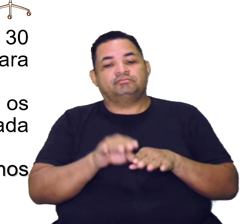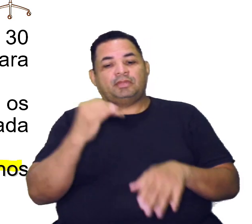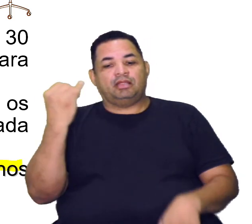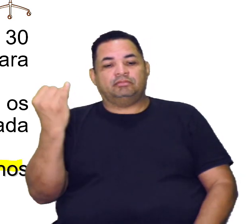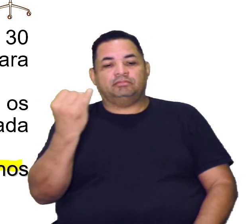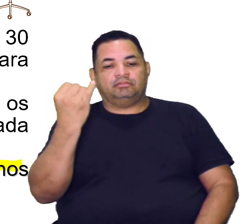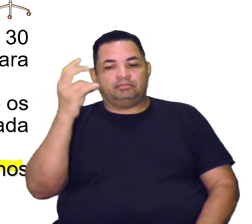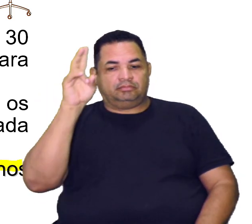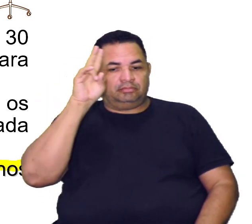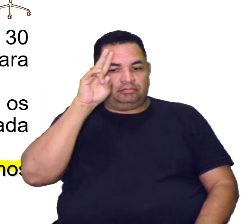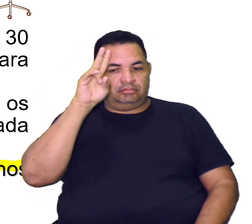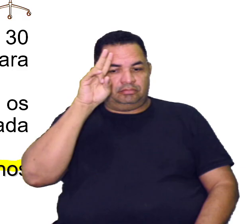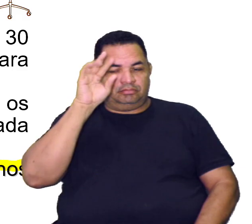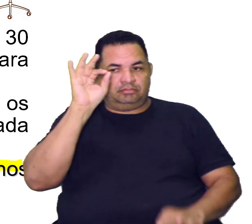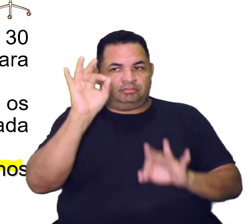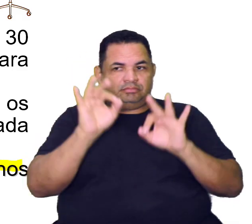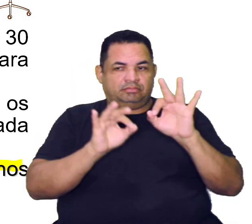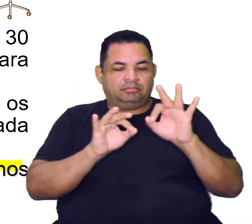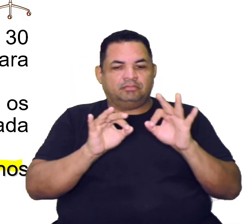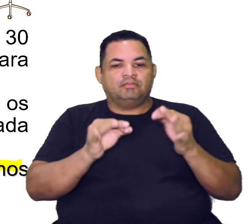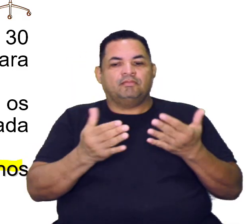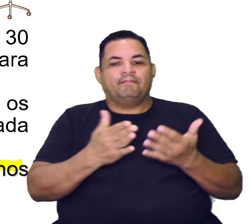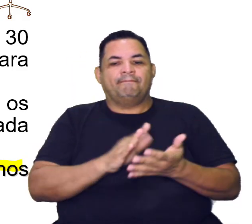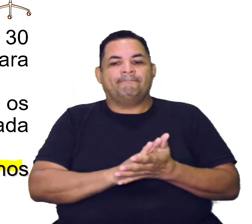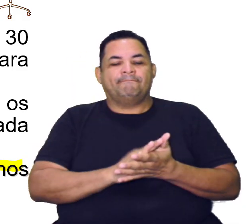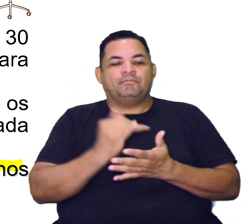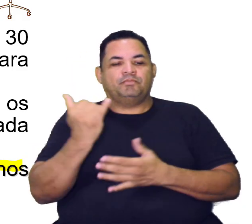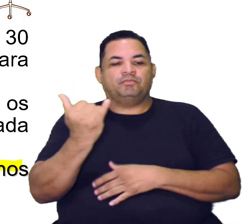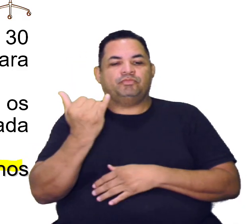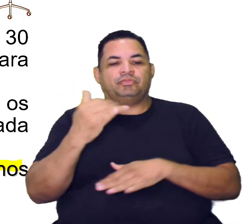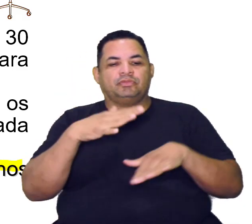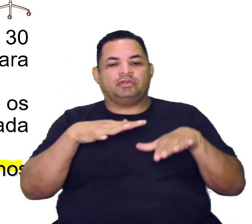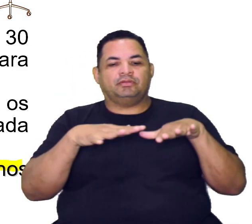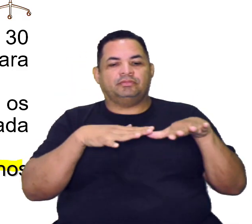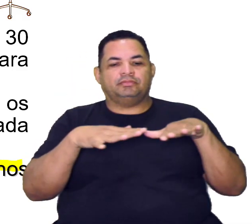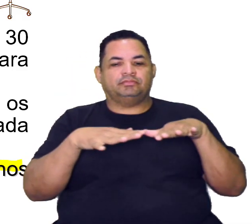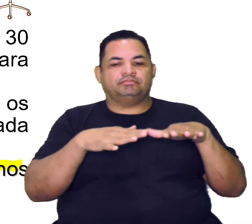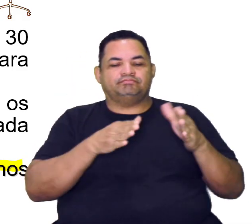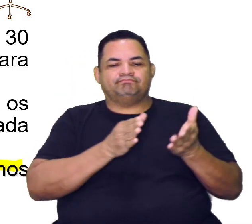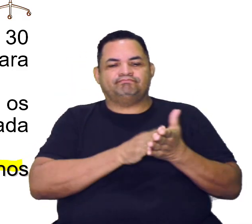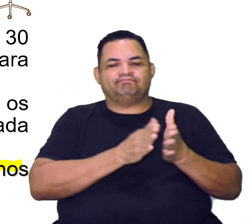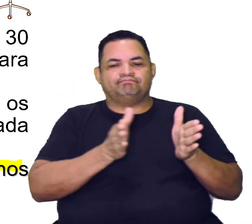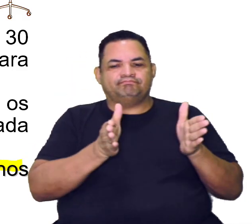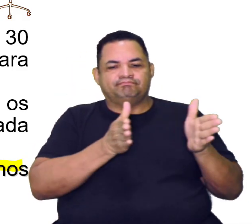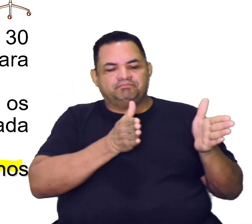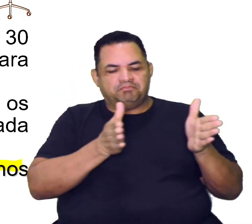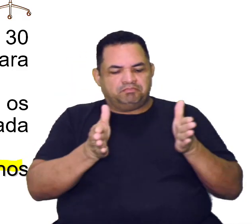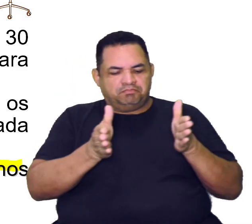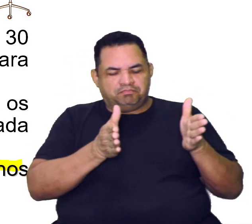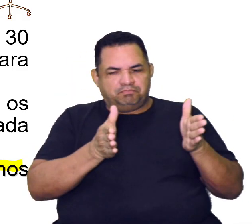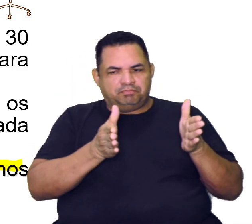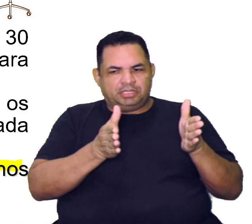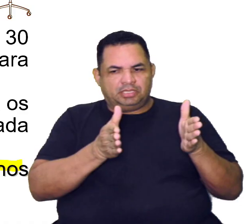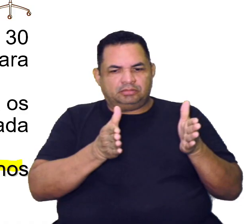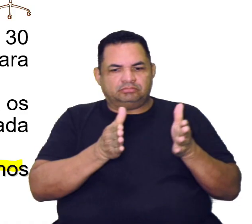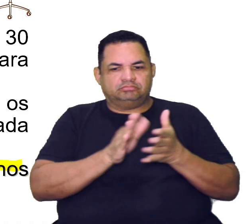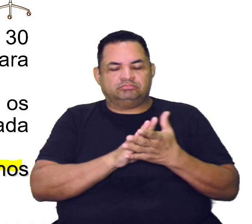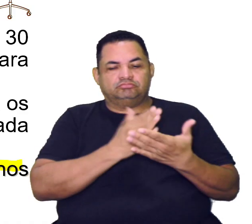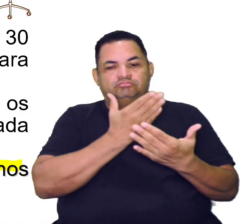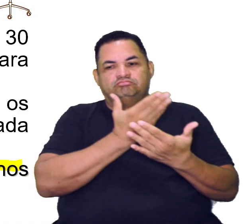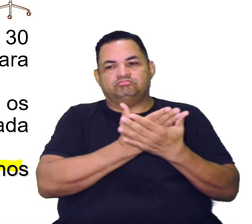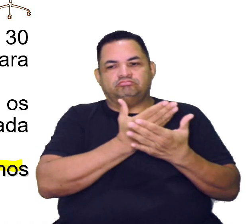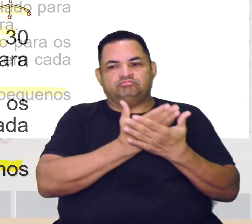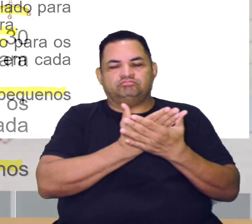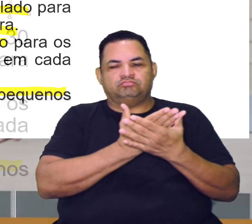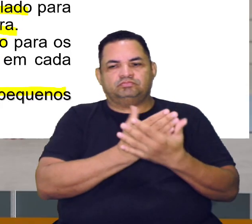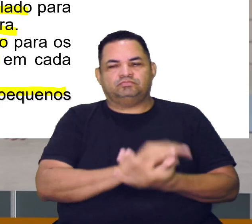com o nosso professor e professora que está aí, a importância de fazer esses pequenos movimentos entre um período e